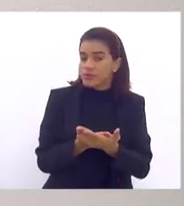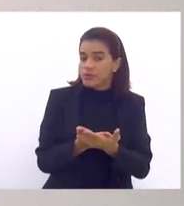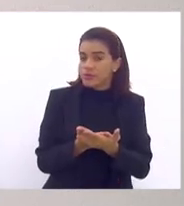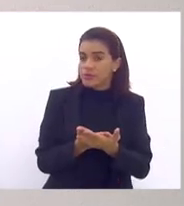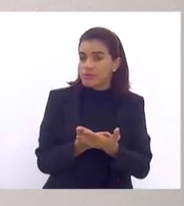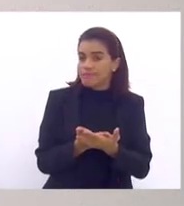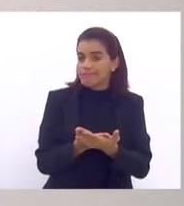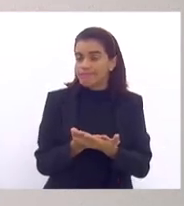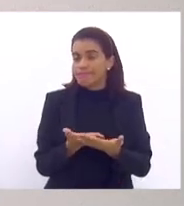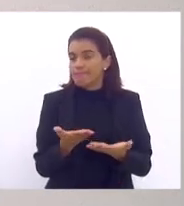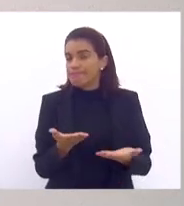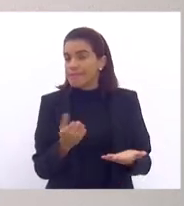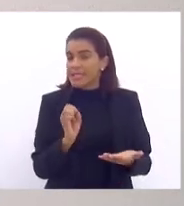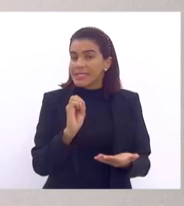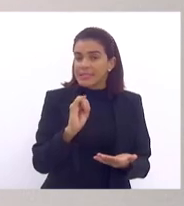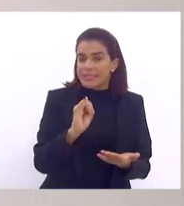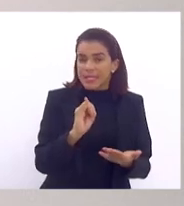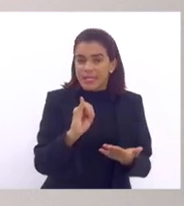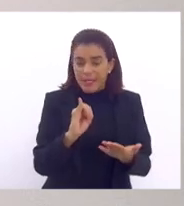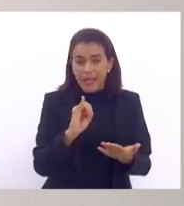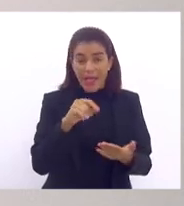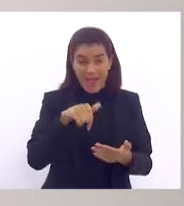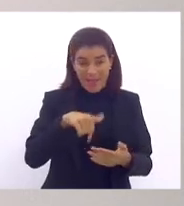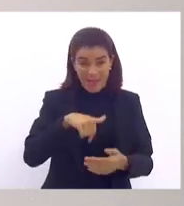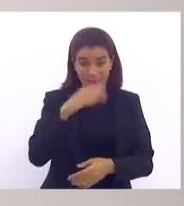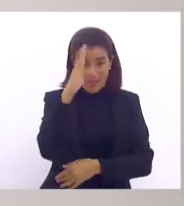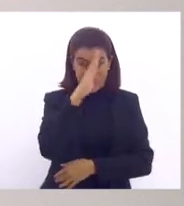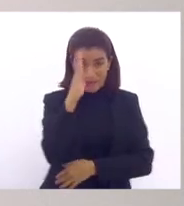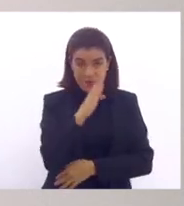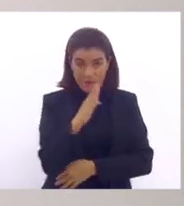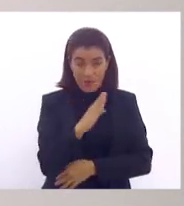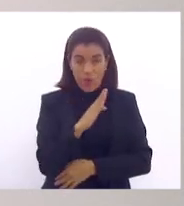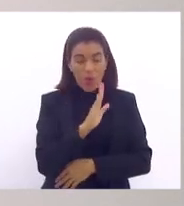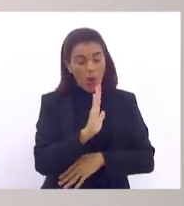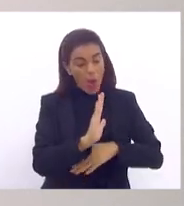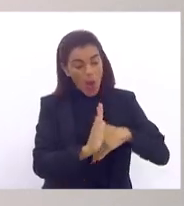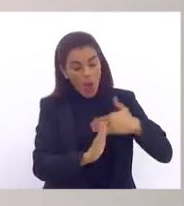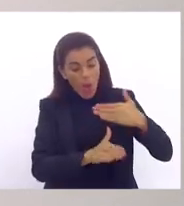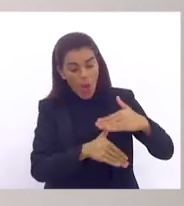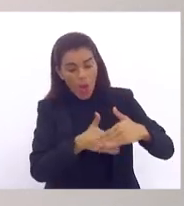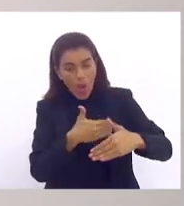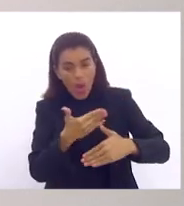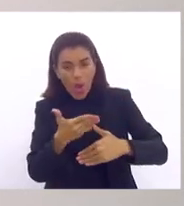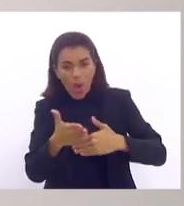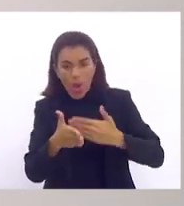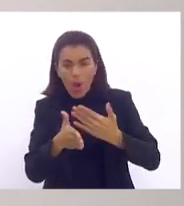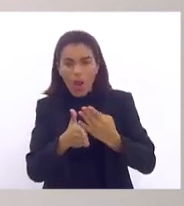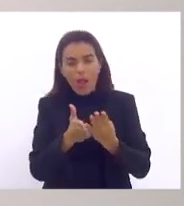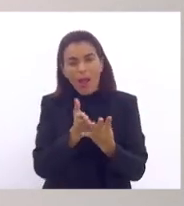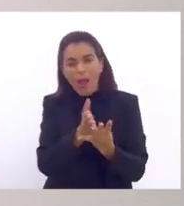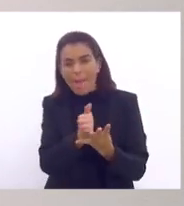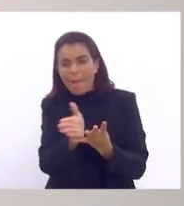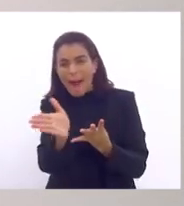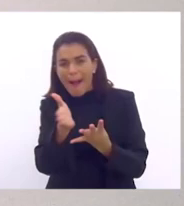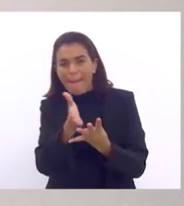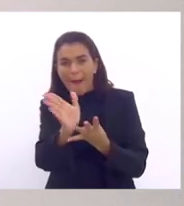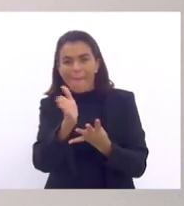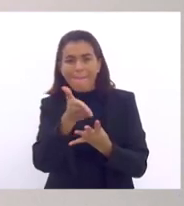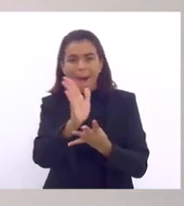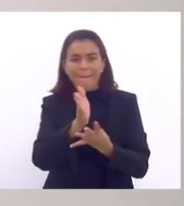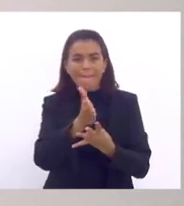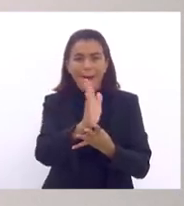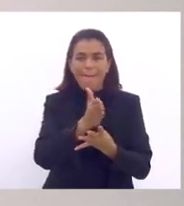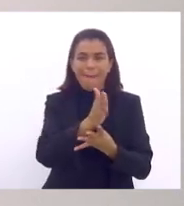se desenvolveu no Brasil de uma forma invada e de